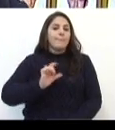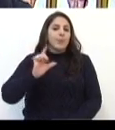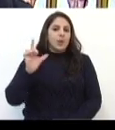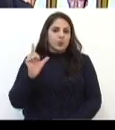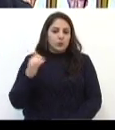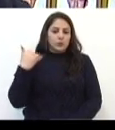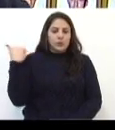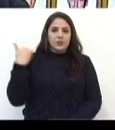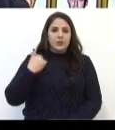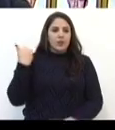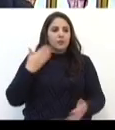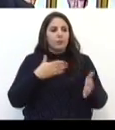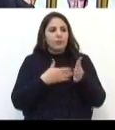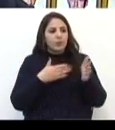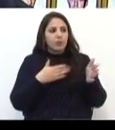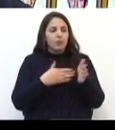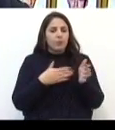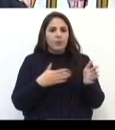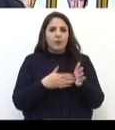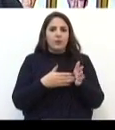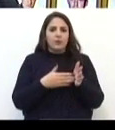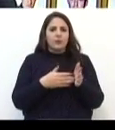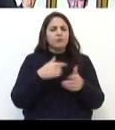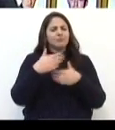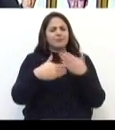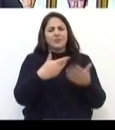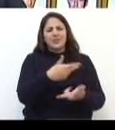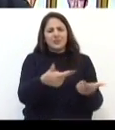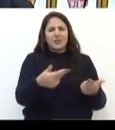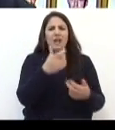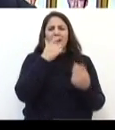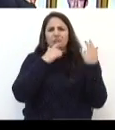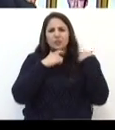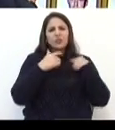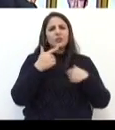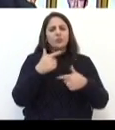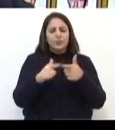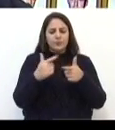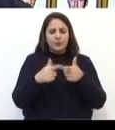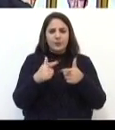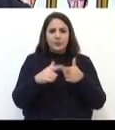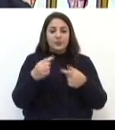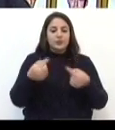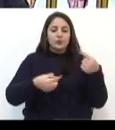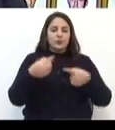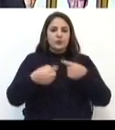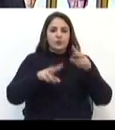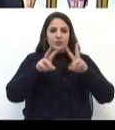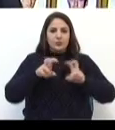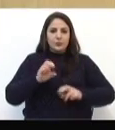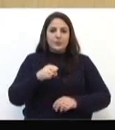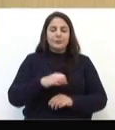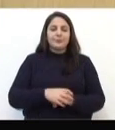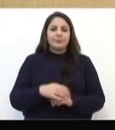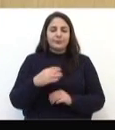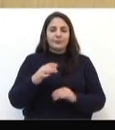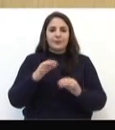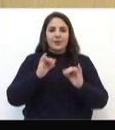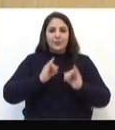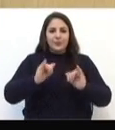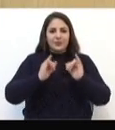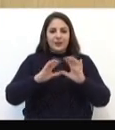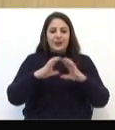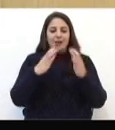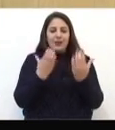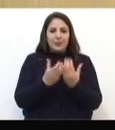aumento da idade mínima para se aposentar, e assim vai. Eu acho que tem que ser bastante discutido esse tema, sim. E no